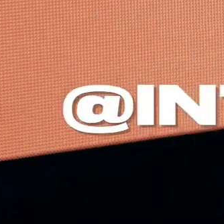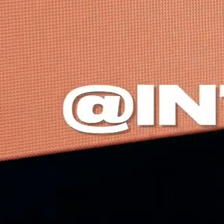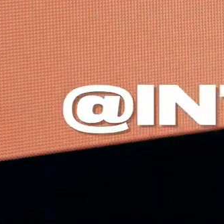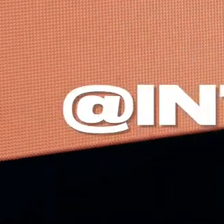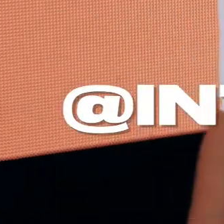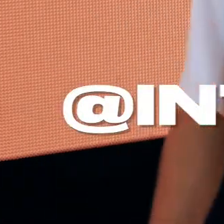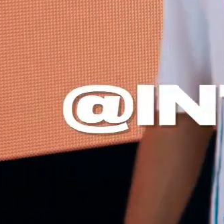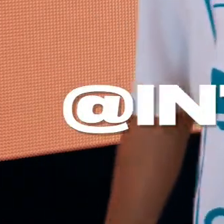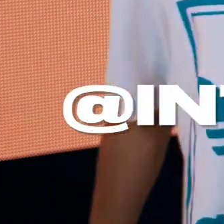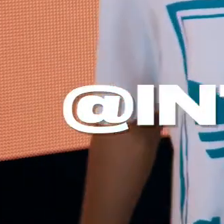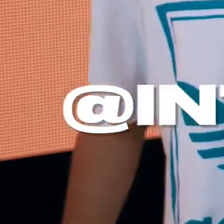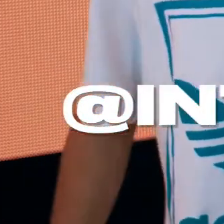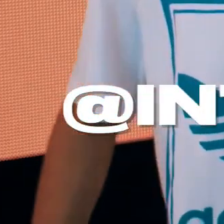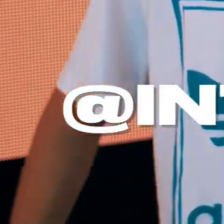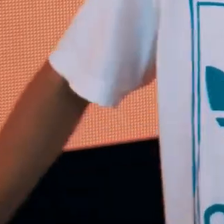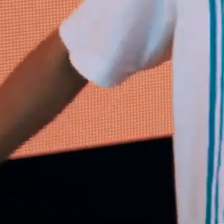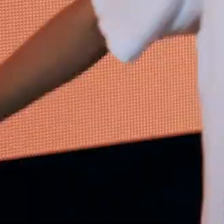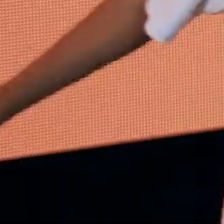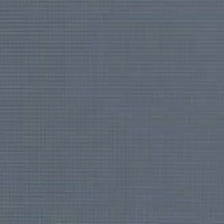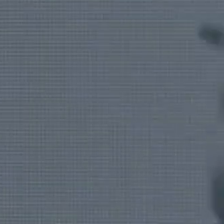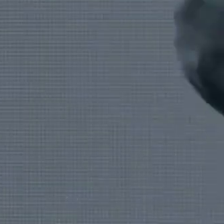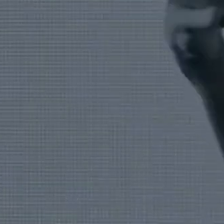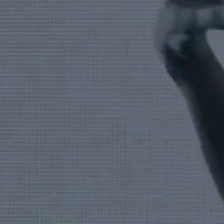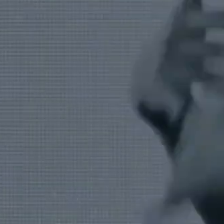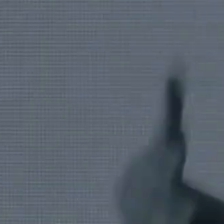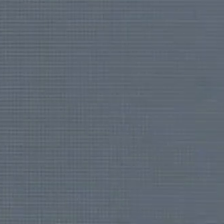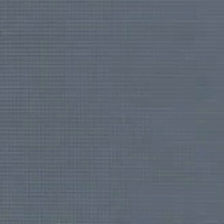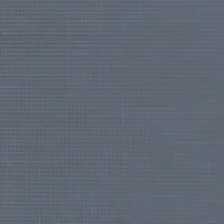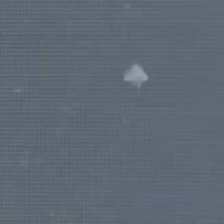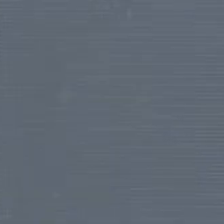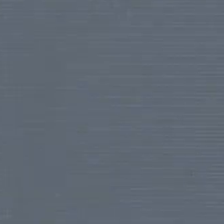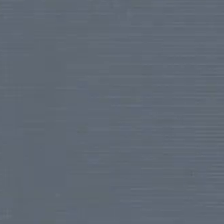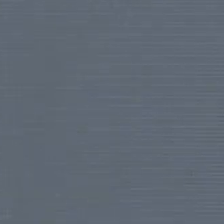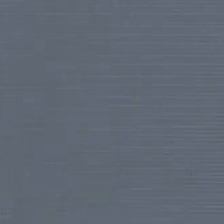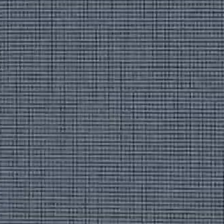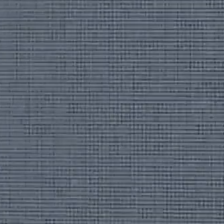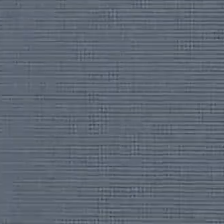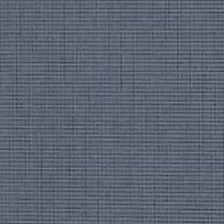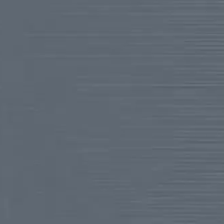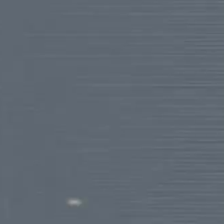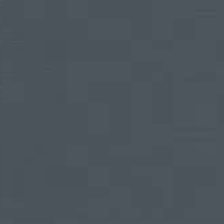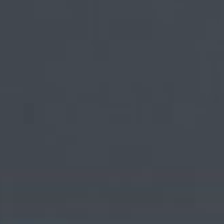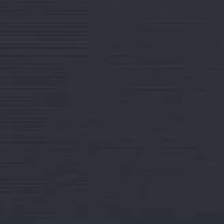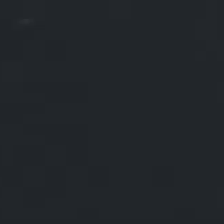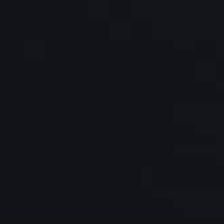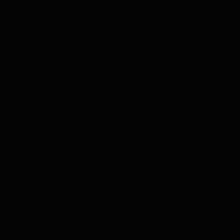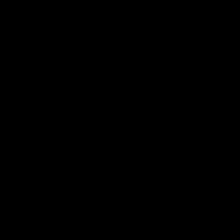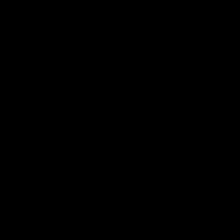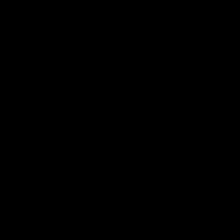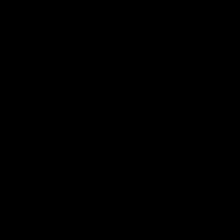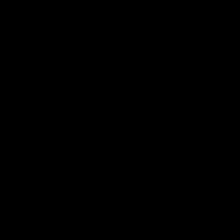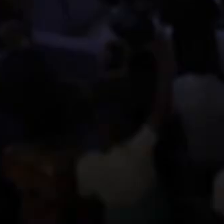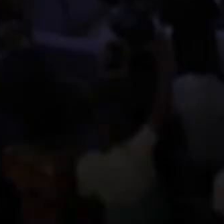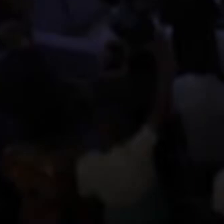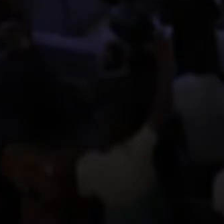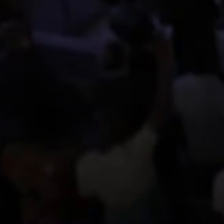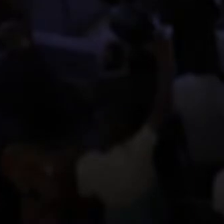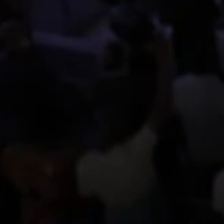@interligados_adevec. Venha fazer parte da nossa galera. Tchau. Tchau.